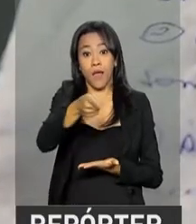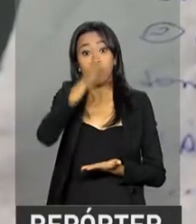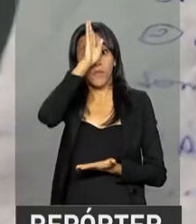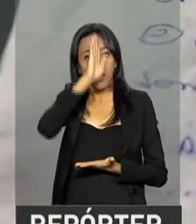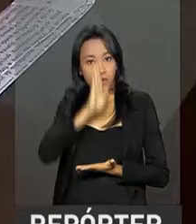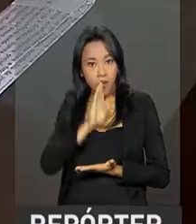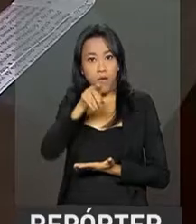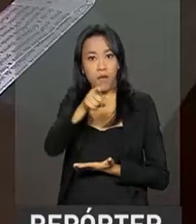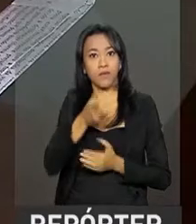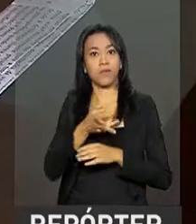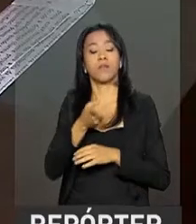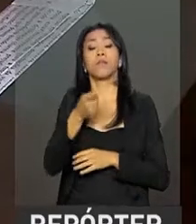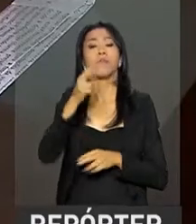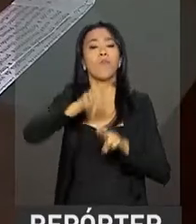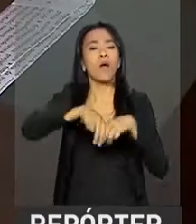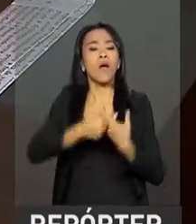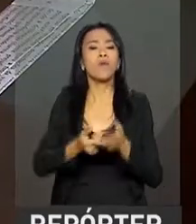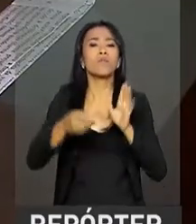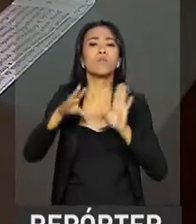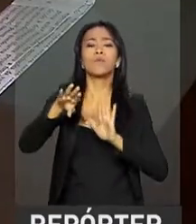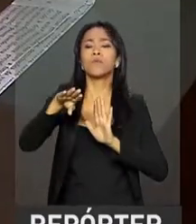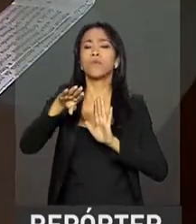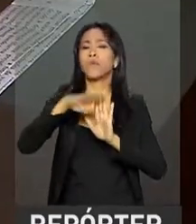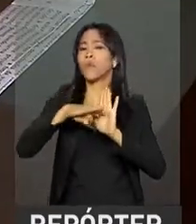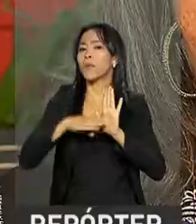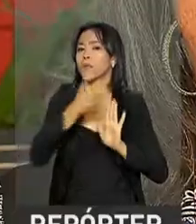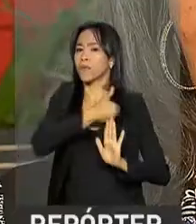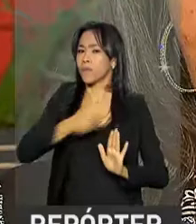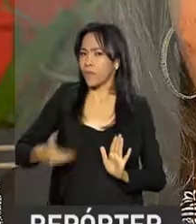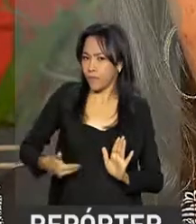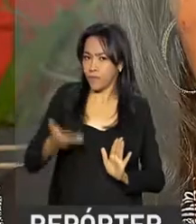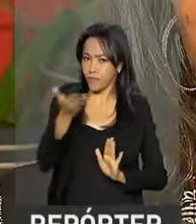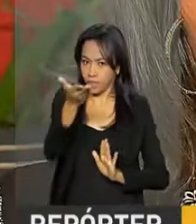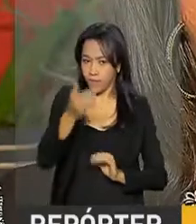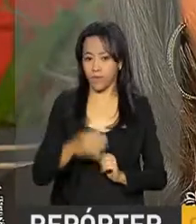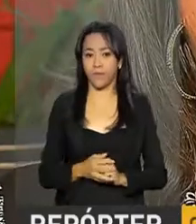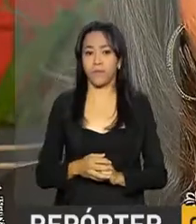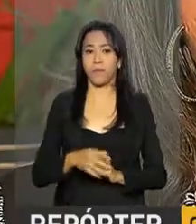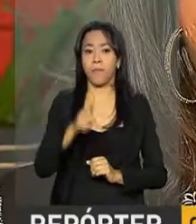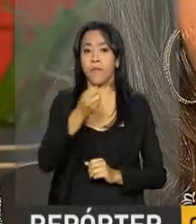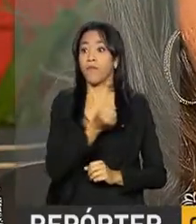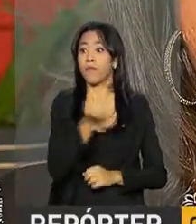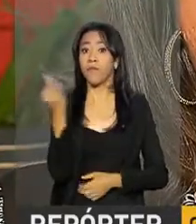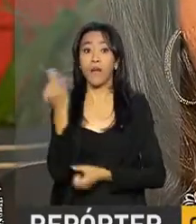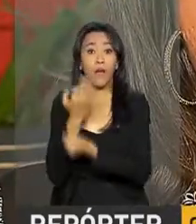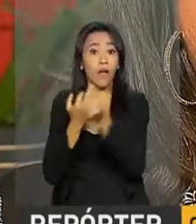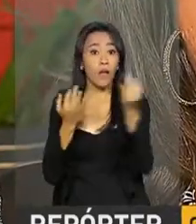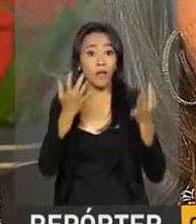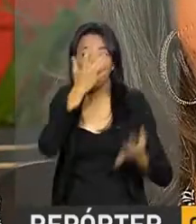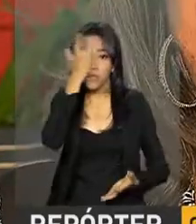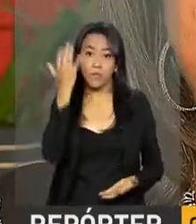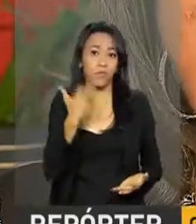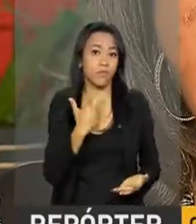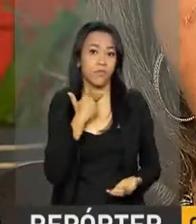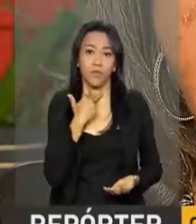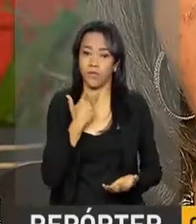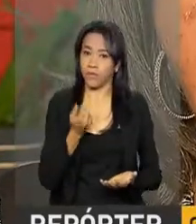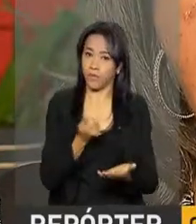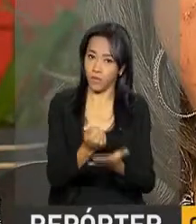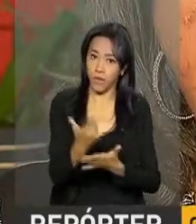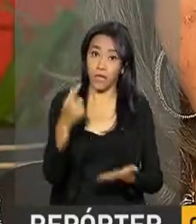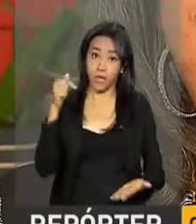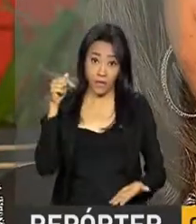gratuita por meio do programa farmácia popular isto em adis que pessoas que não podem então esse